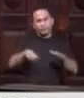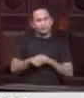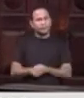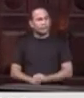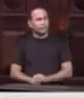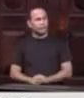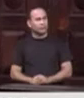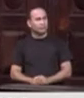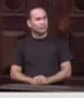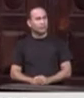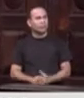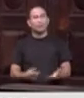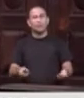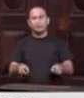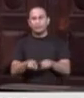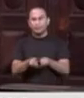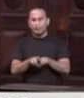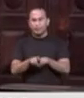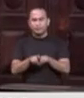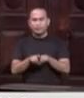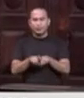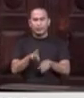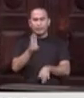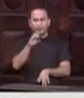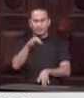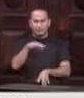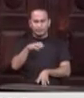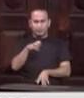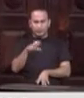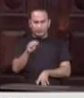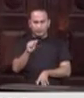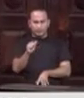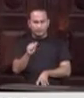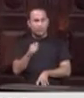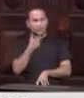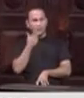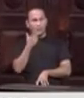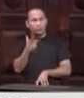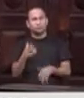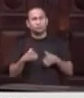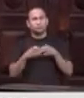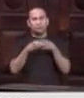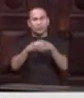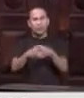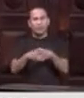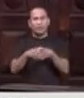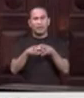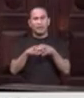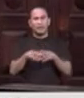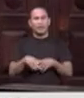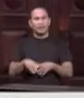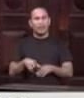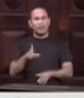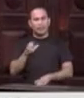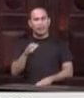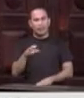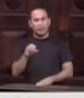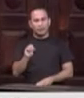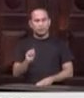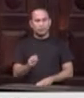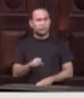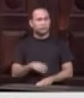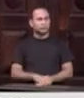efetivo também para a Baixada Fluminense, outros para a região dos Lagos, cada um